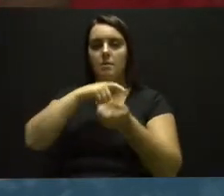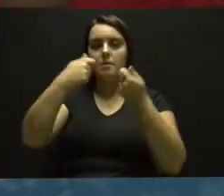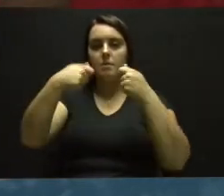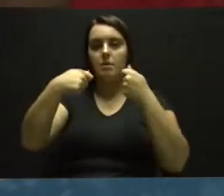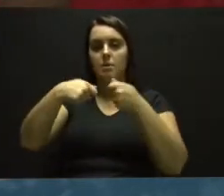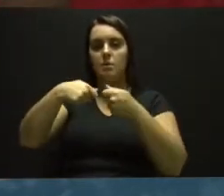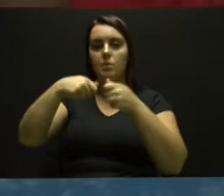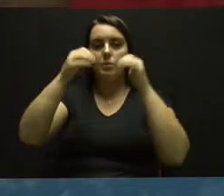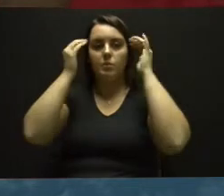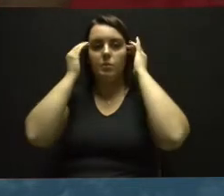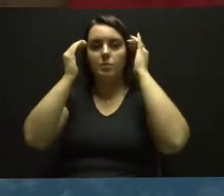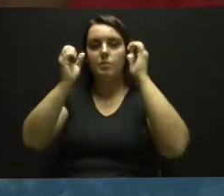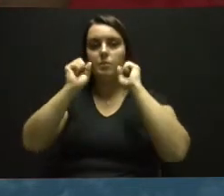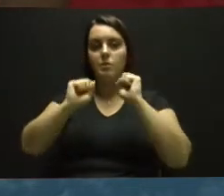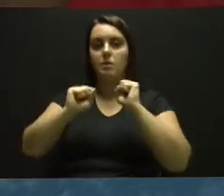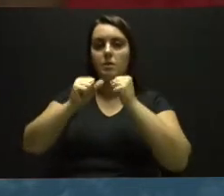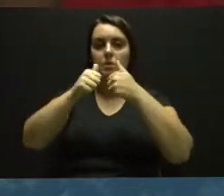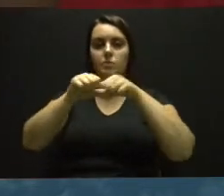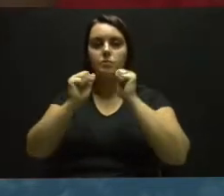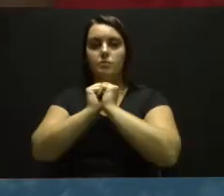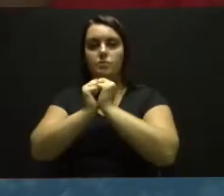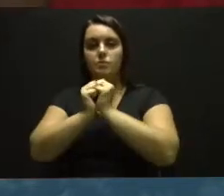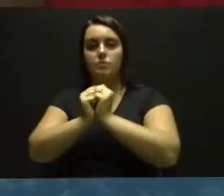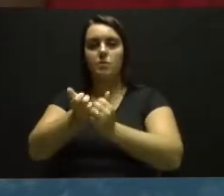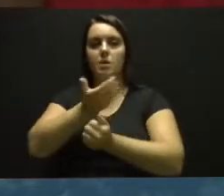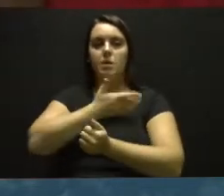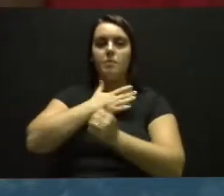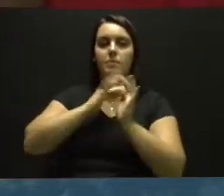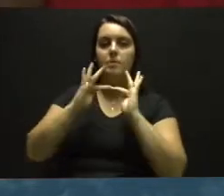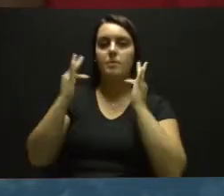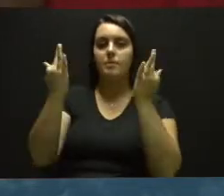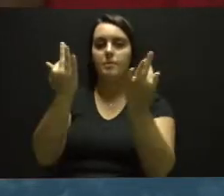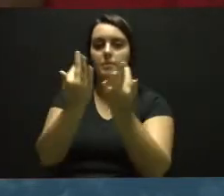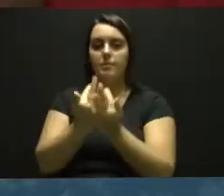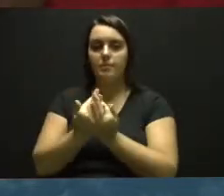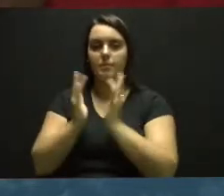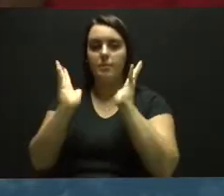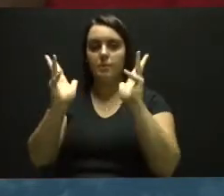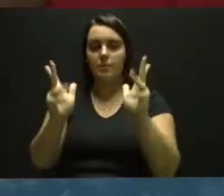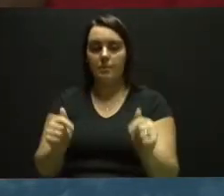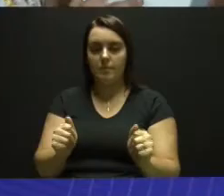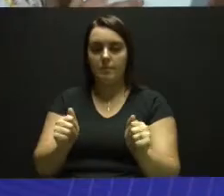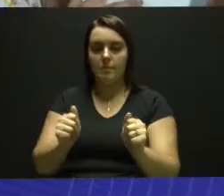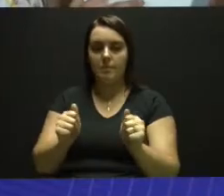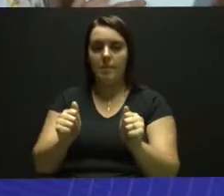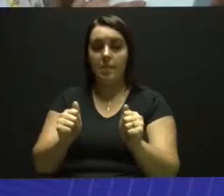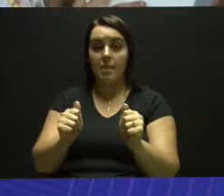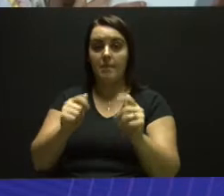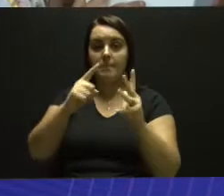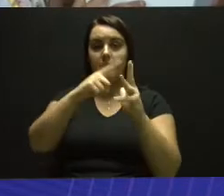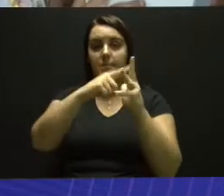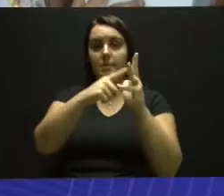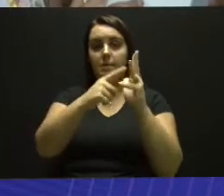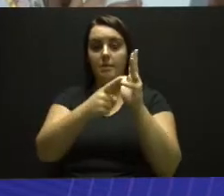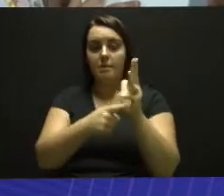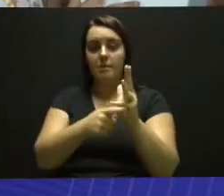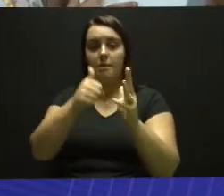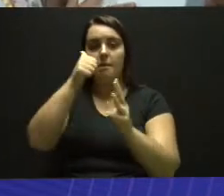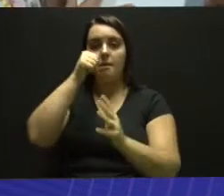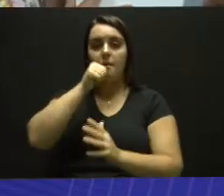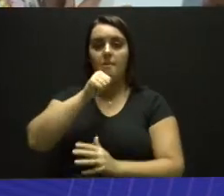como poderia estar com os amigos e familiares está entre as cinco mulheres mais bonitas do estado